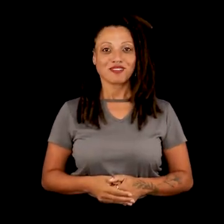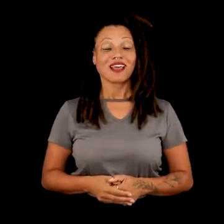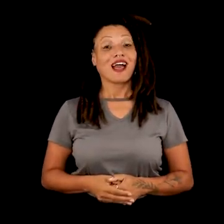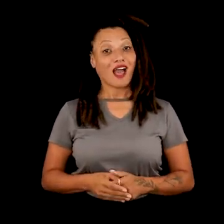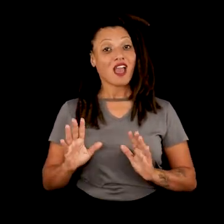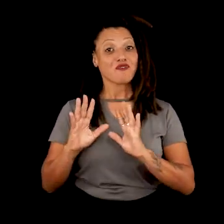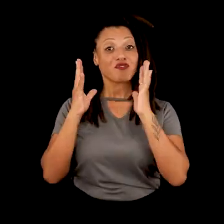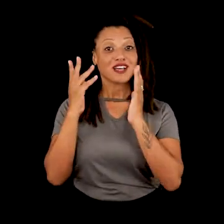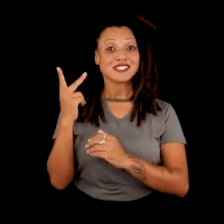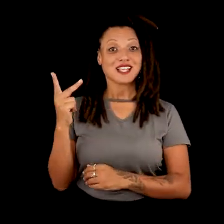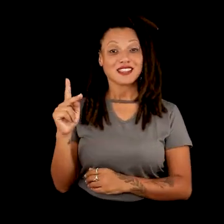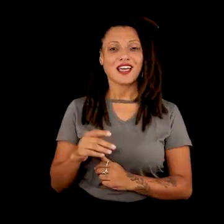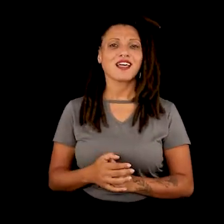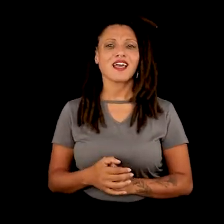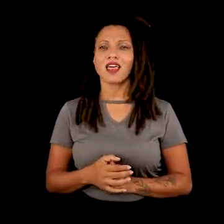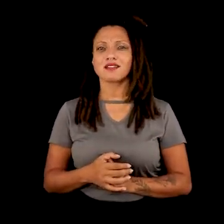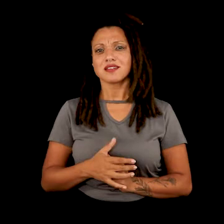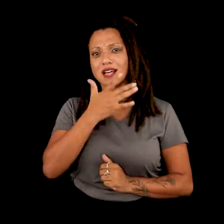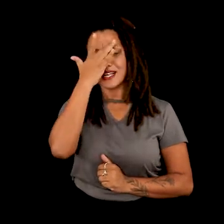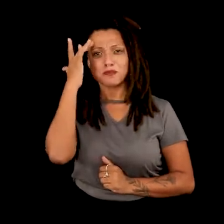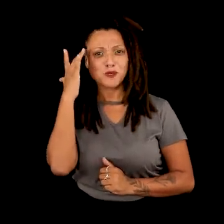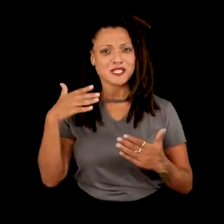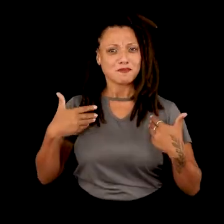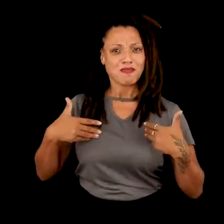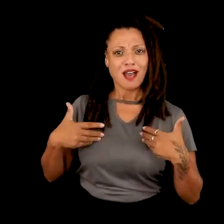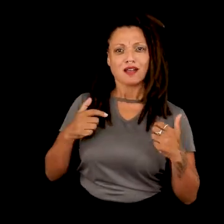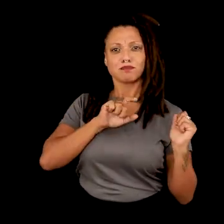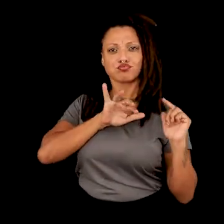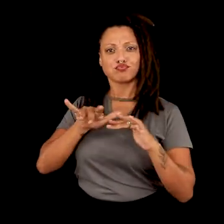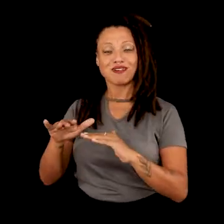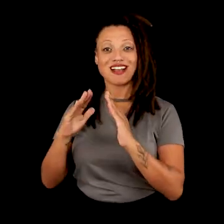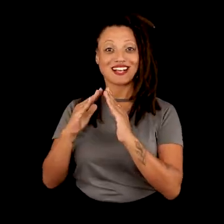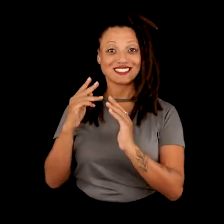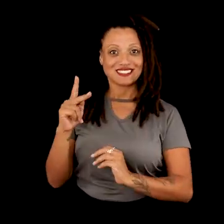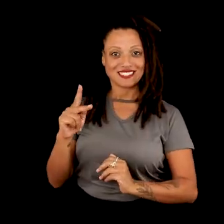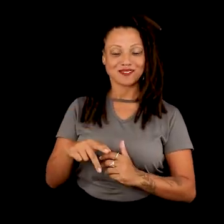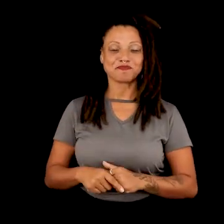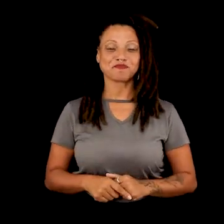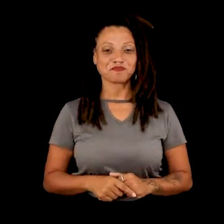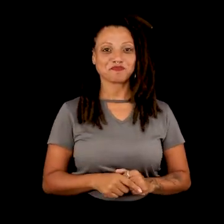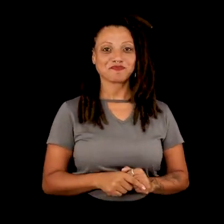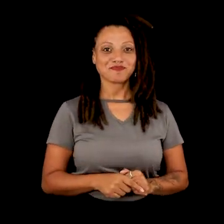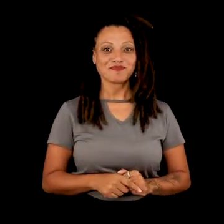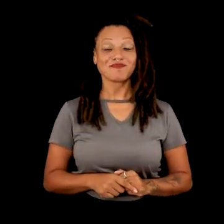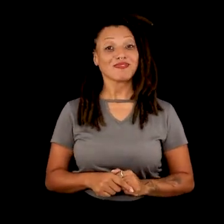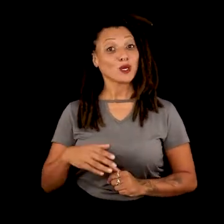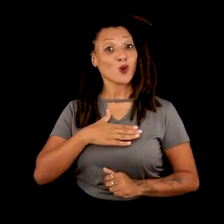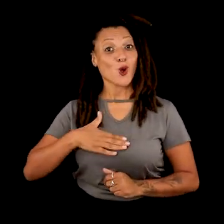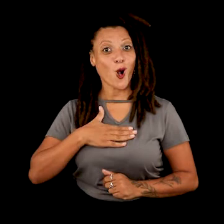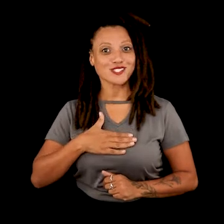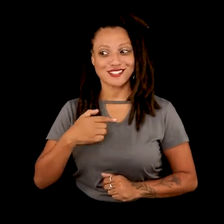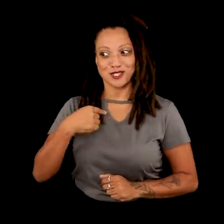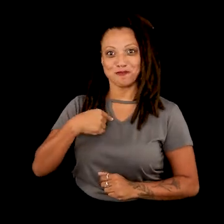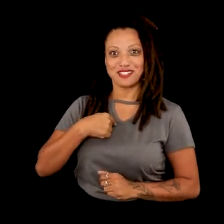nessa festa, ela tava tão animada, e eu fui, foi uma galera bacana na casa dela. E aí ela, como ela gosta muito